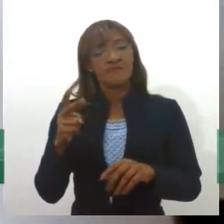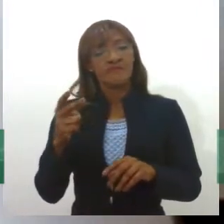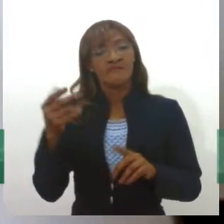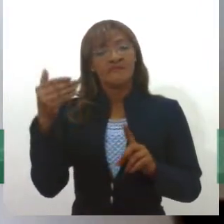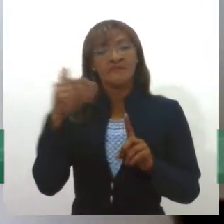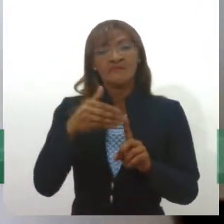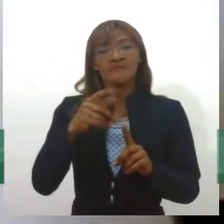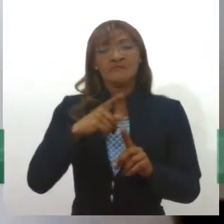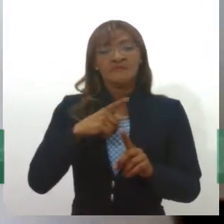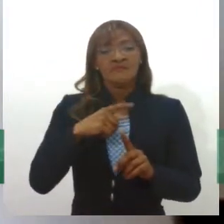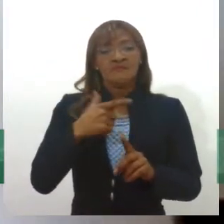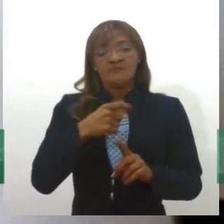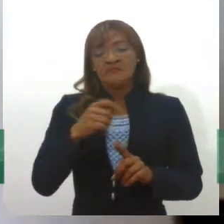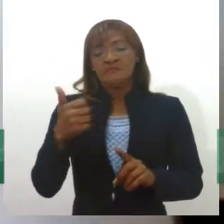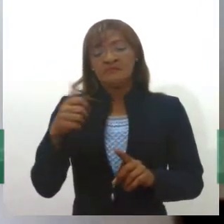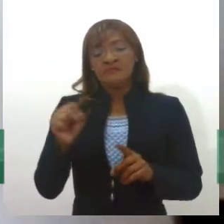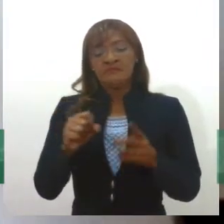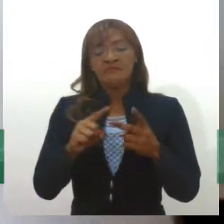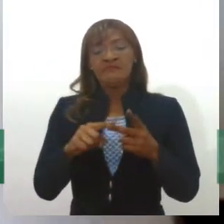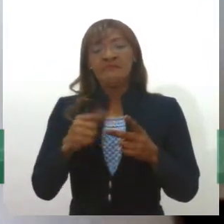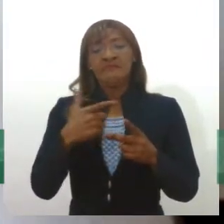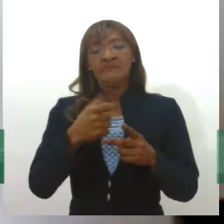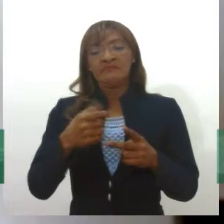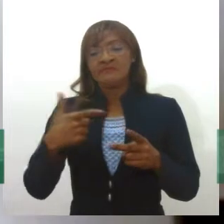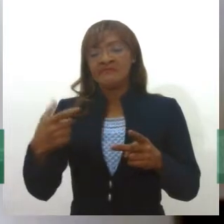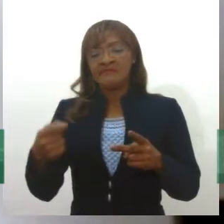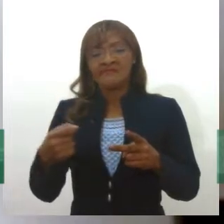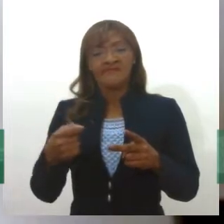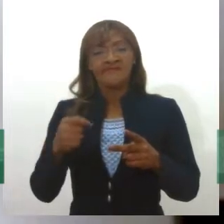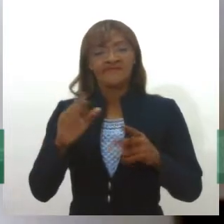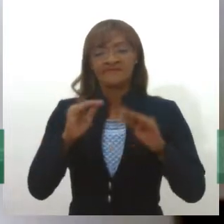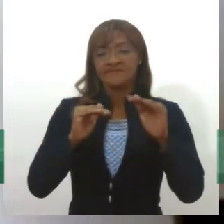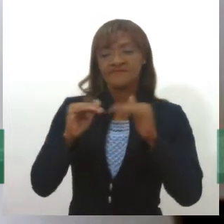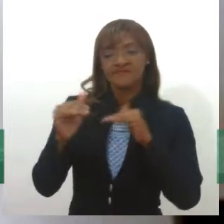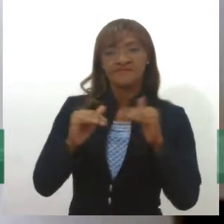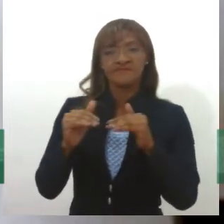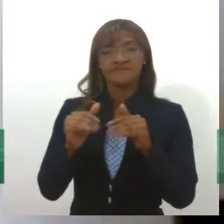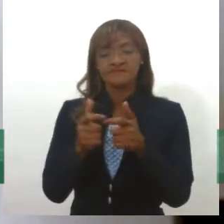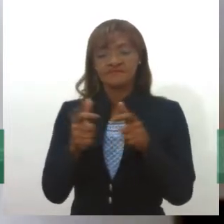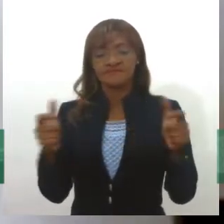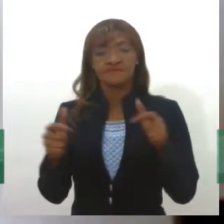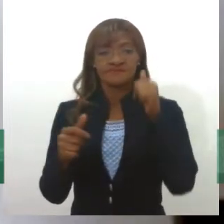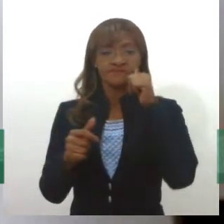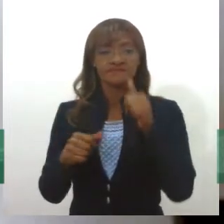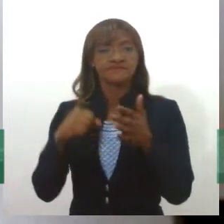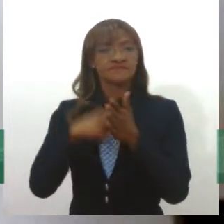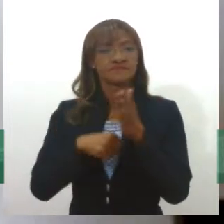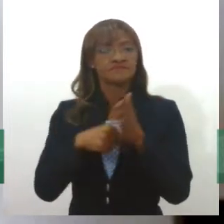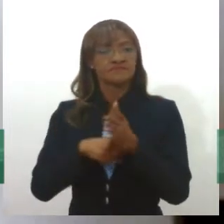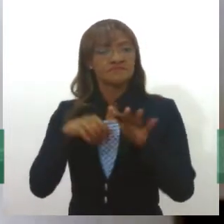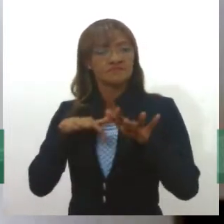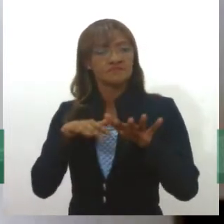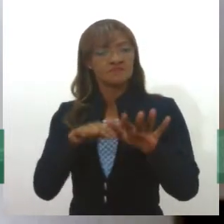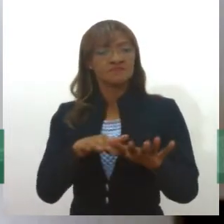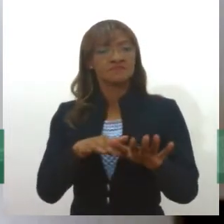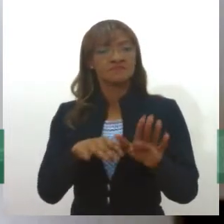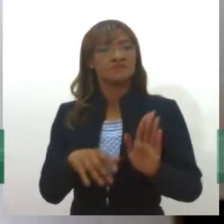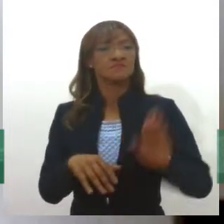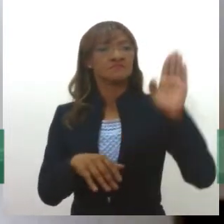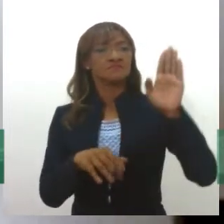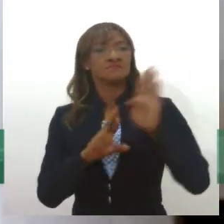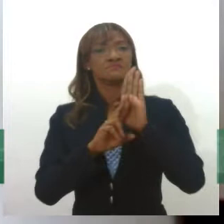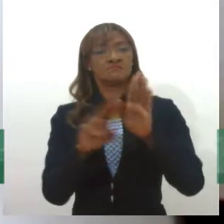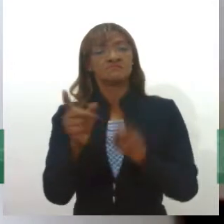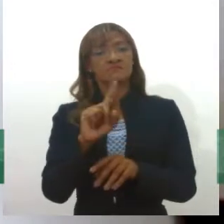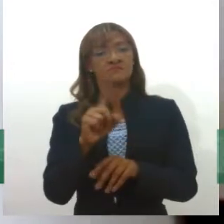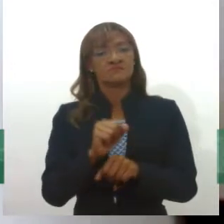2018, 2020, a movimentos como a gente viu um movimento orgânico de mulheres indo para as ruas dizendo assim, tal candidato não me representa,